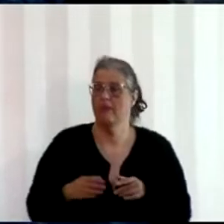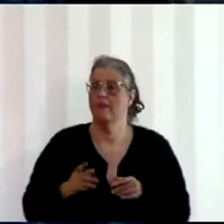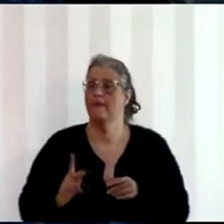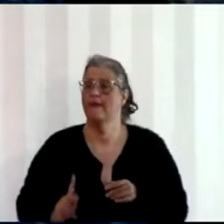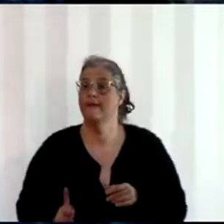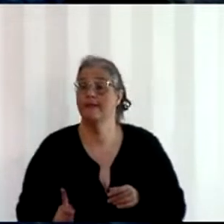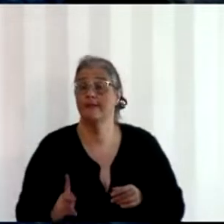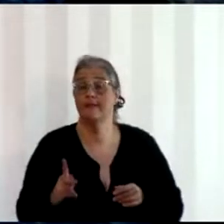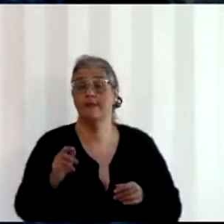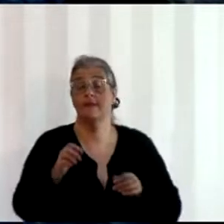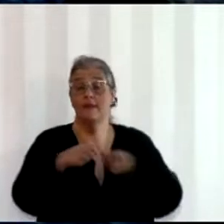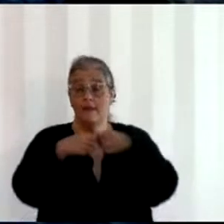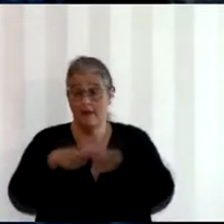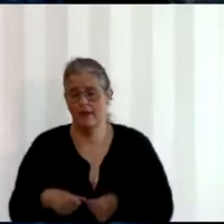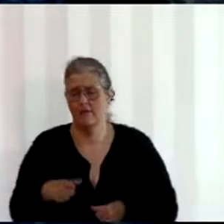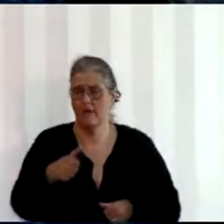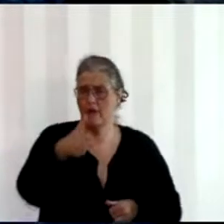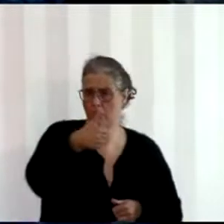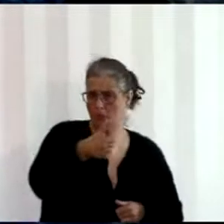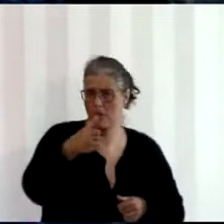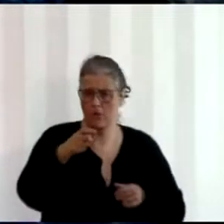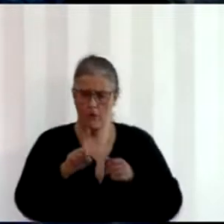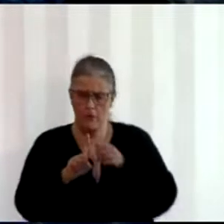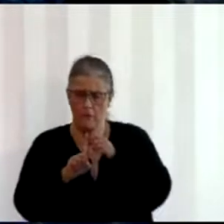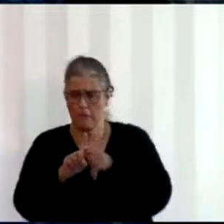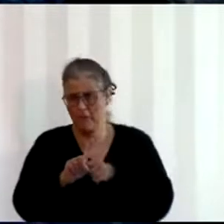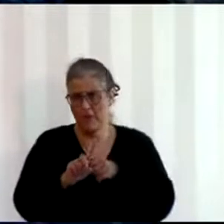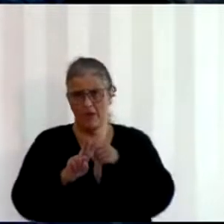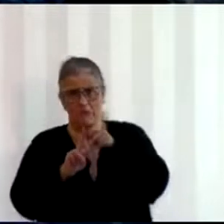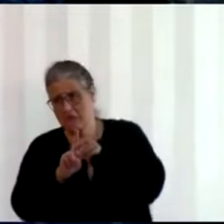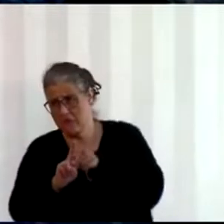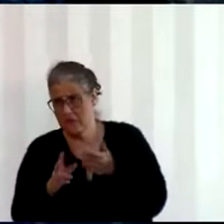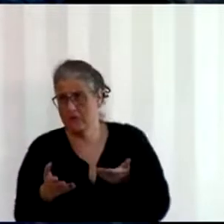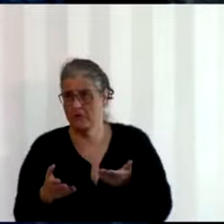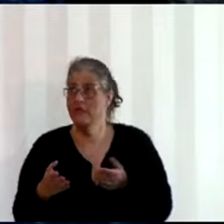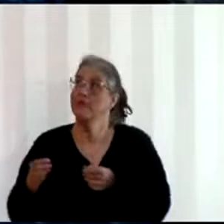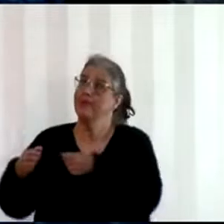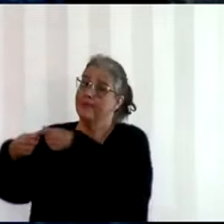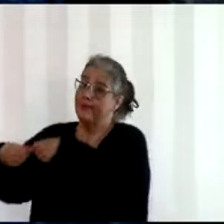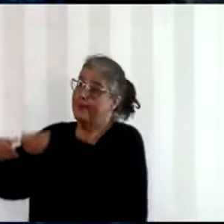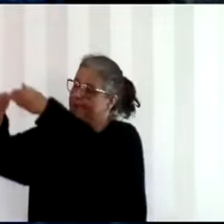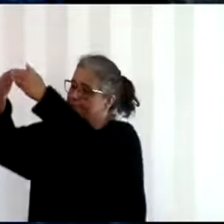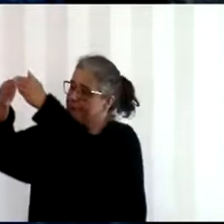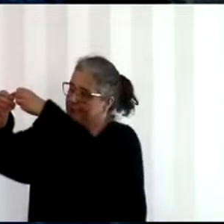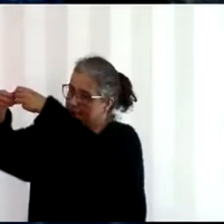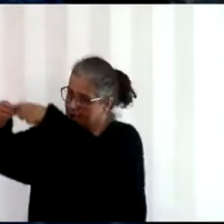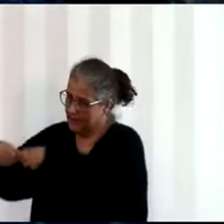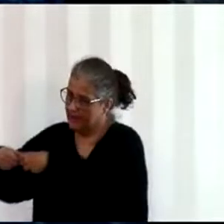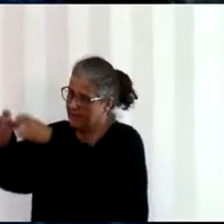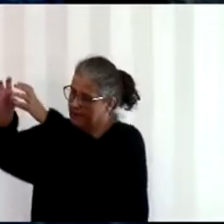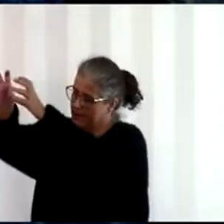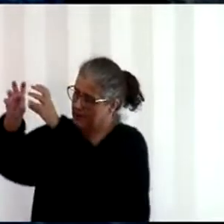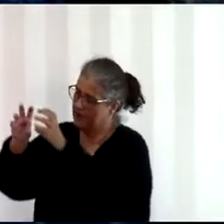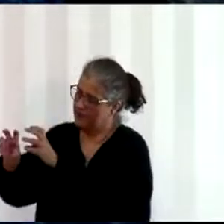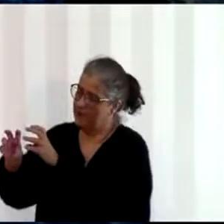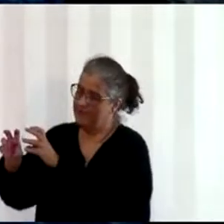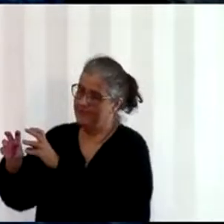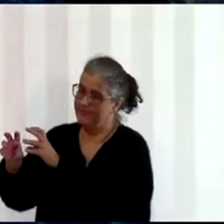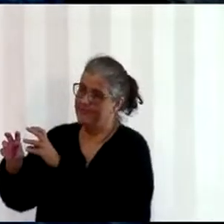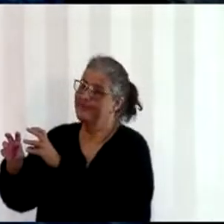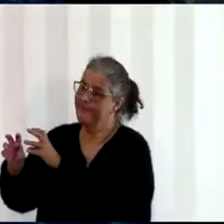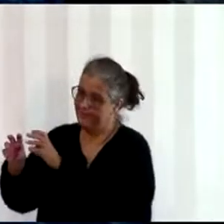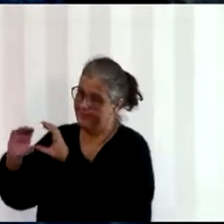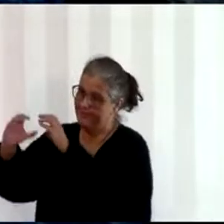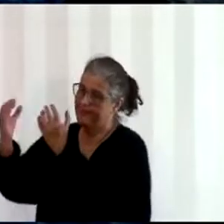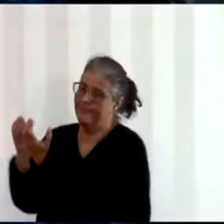mês, ou por mais tempo, enquanto pairava sobre ele, os filhos de Israel